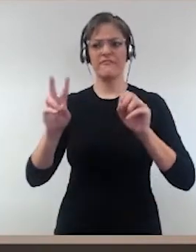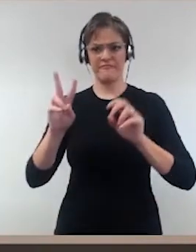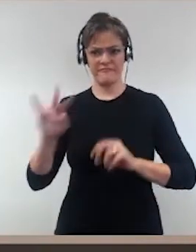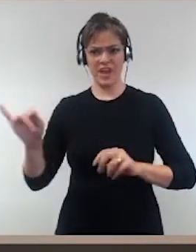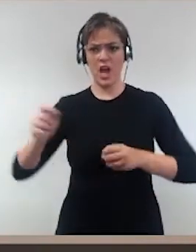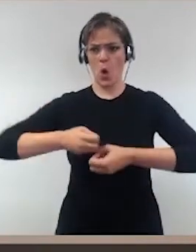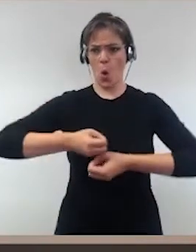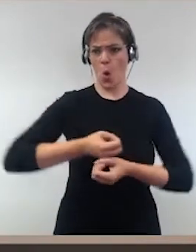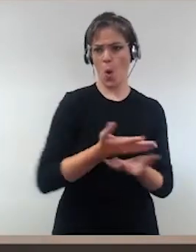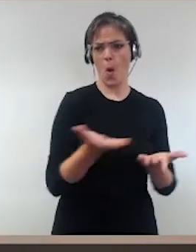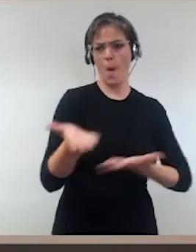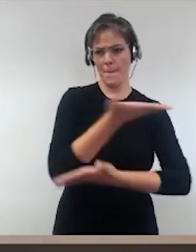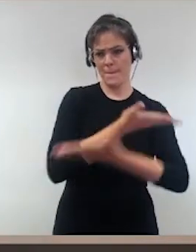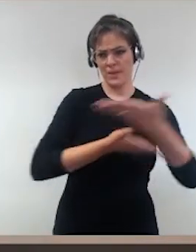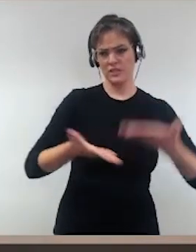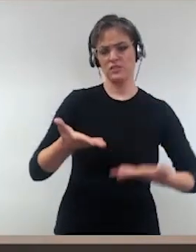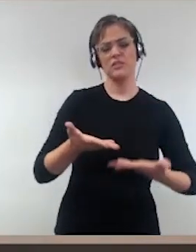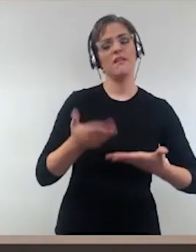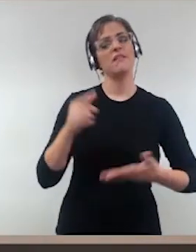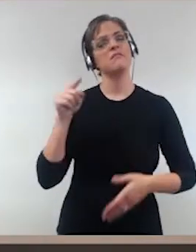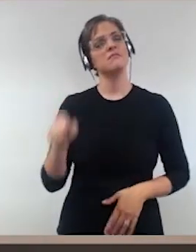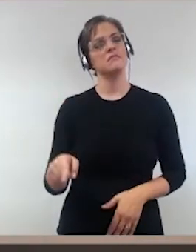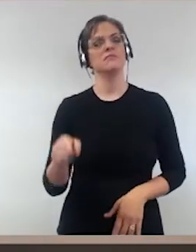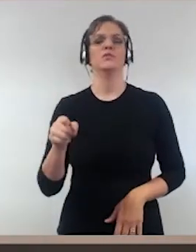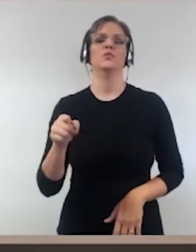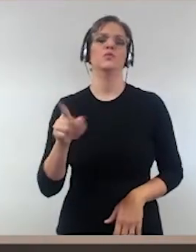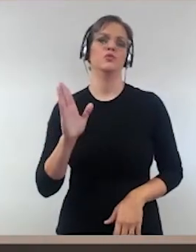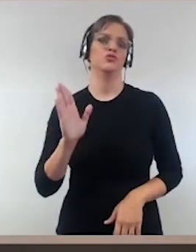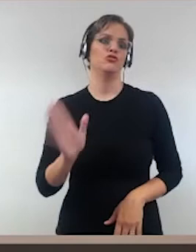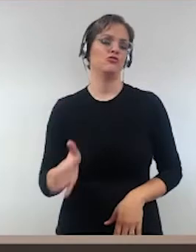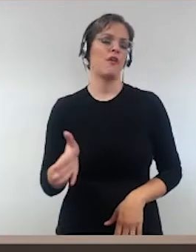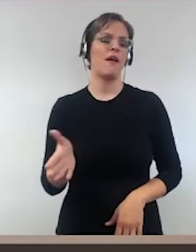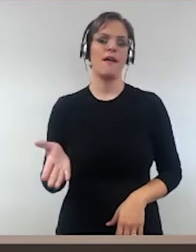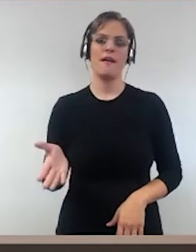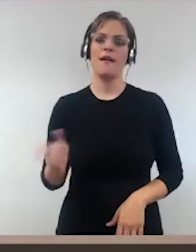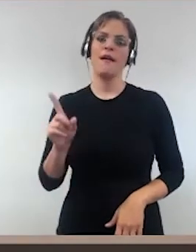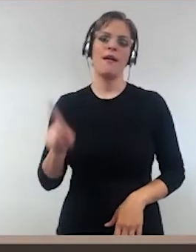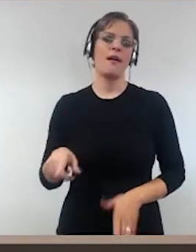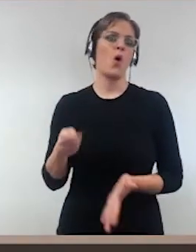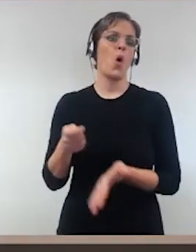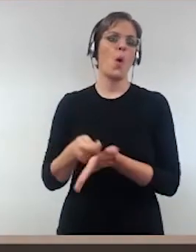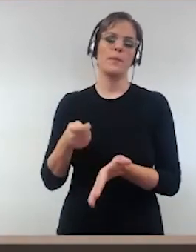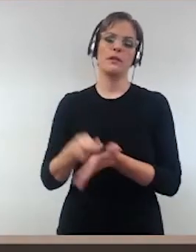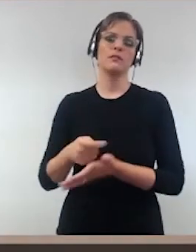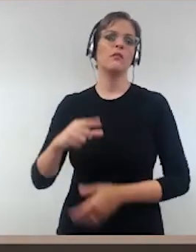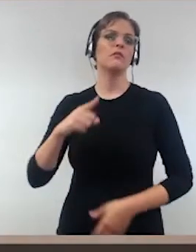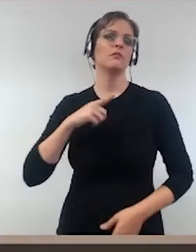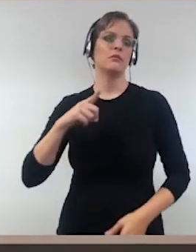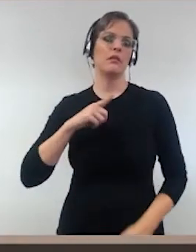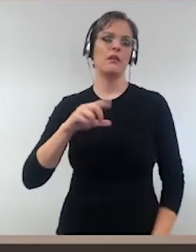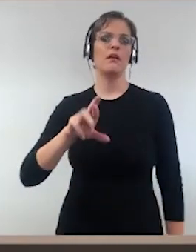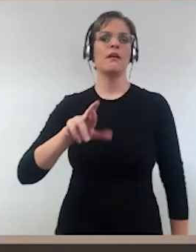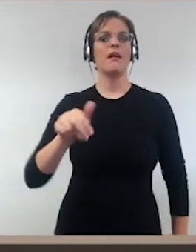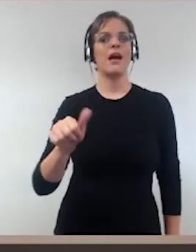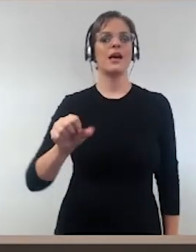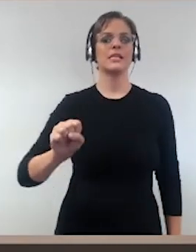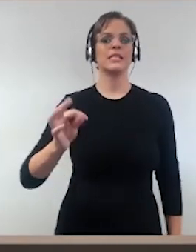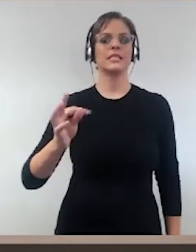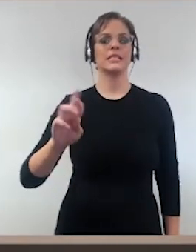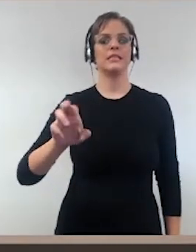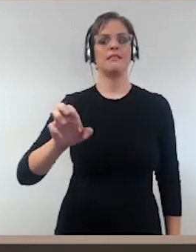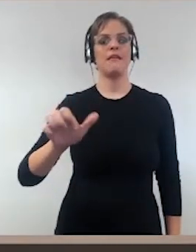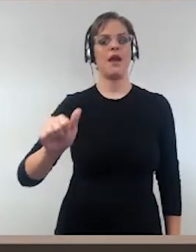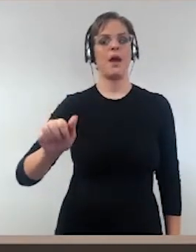pessoas, somente isso já vai fazer com que a obrigação de rastreabilidade apareça